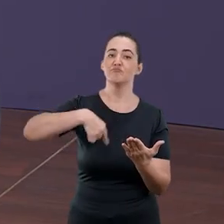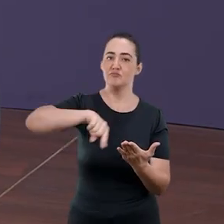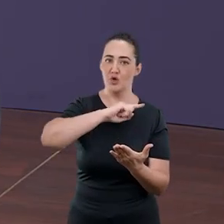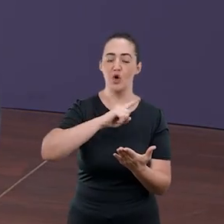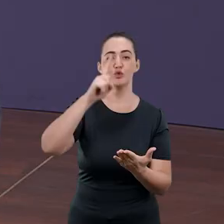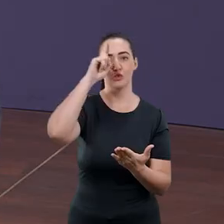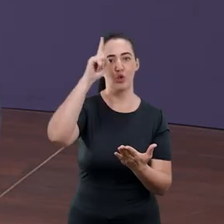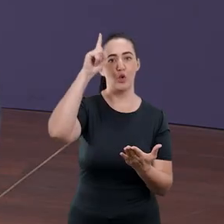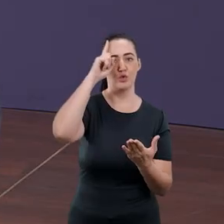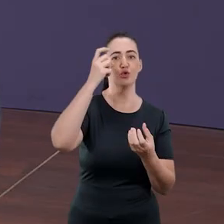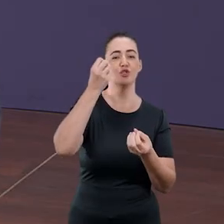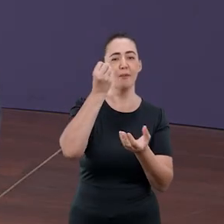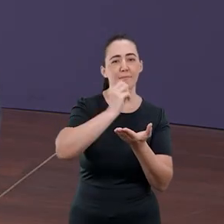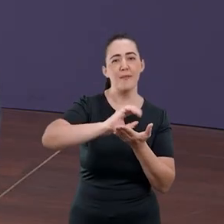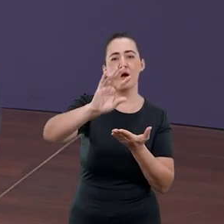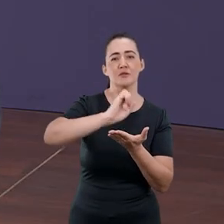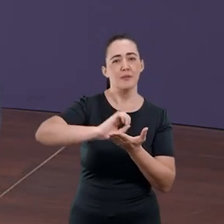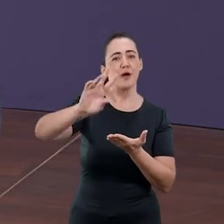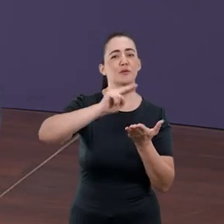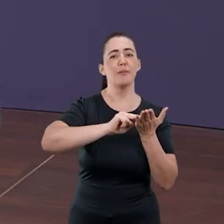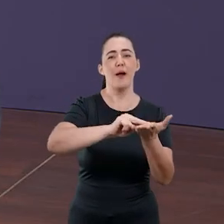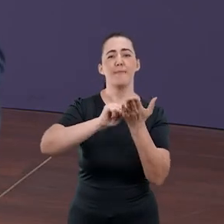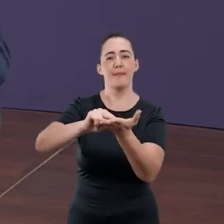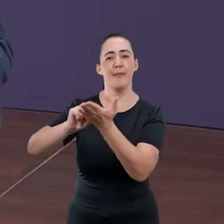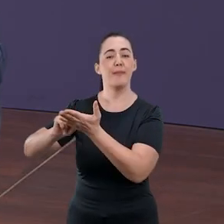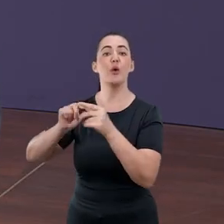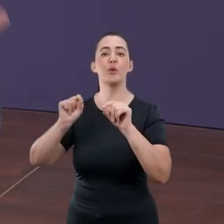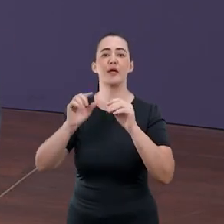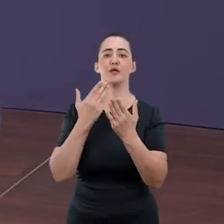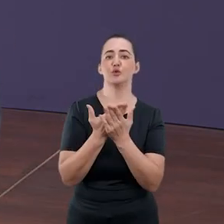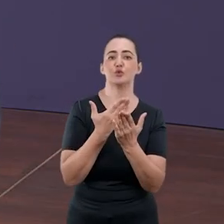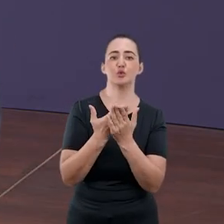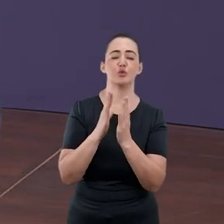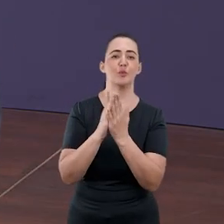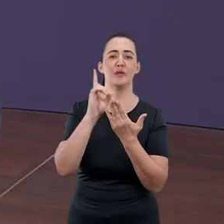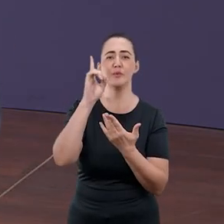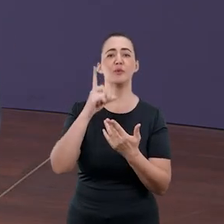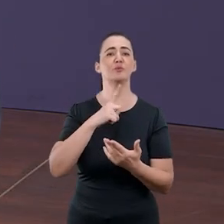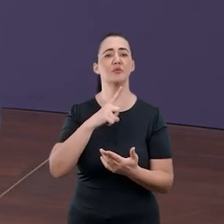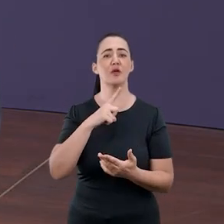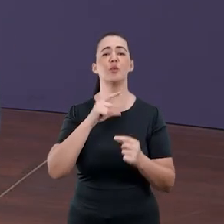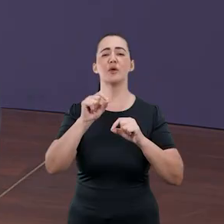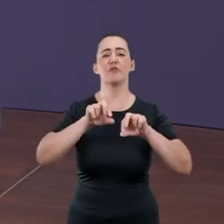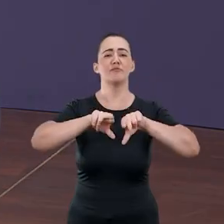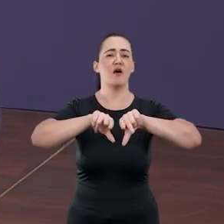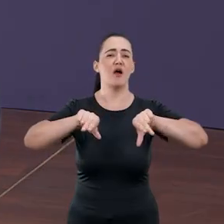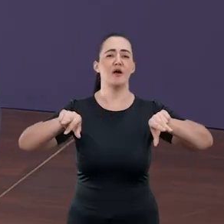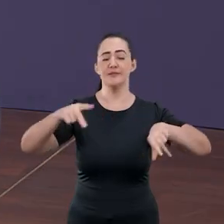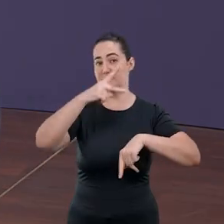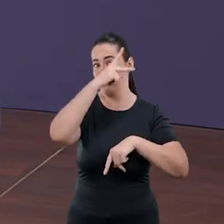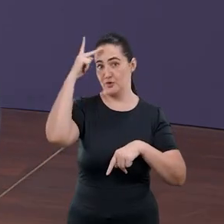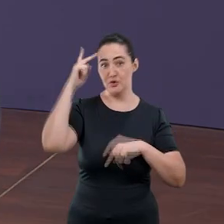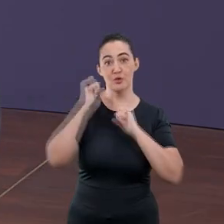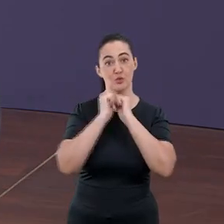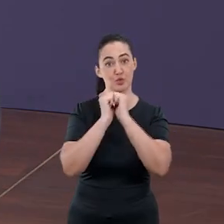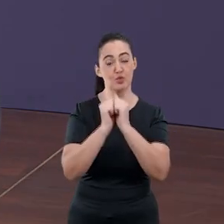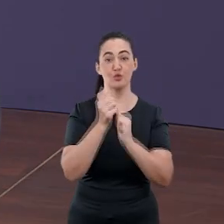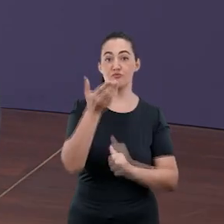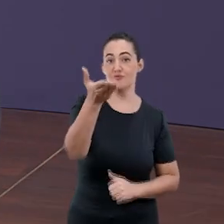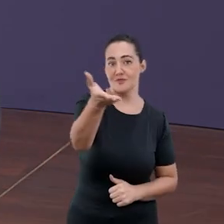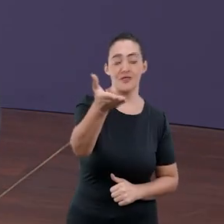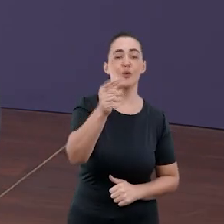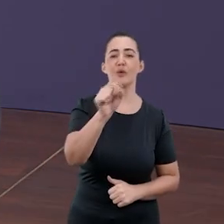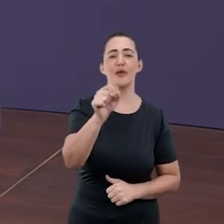todos os dias milhares de estudos bíblicos, atendemos centenas e centenas de pessoas que estão, como você, buscando